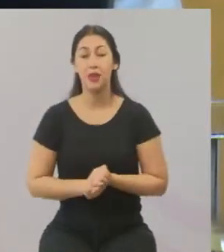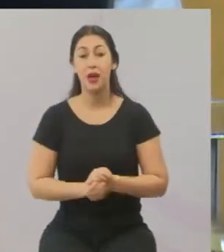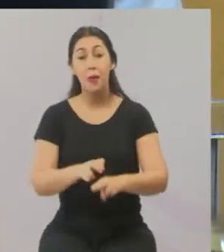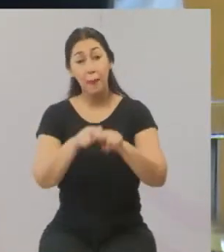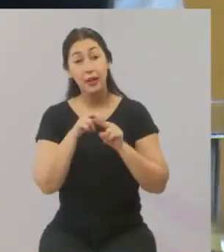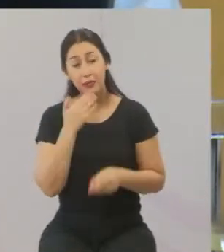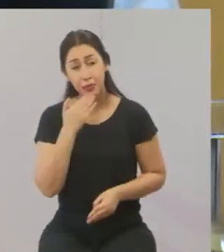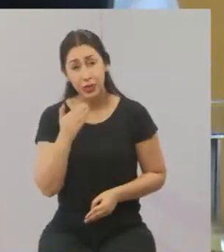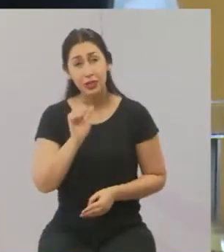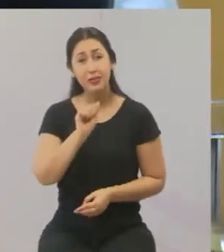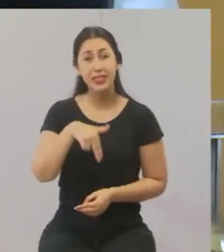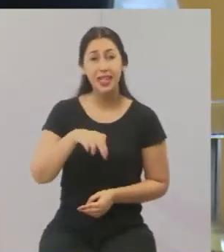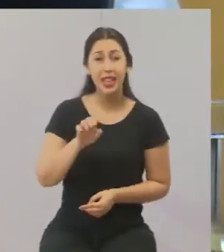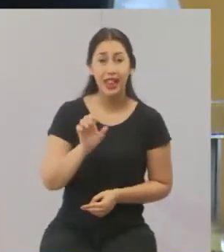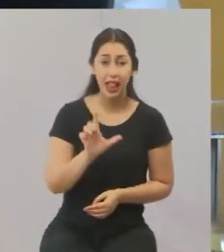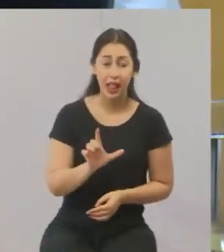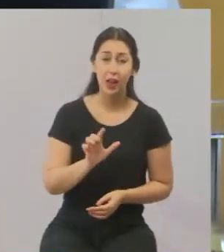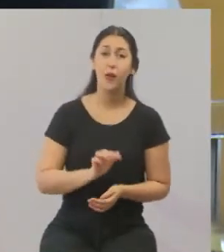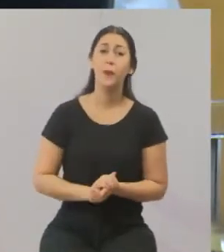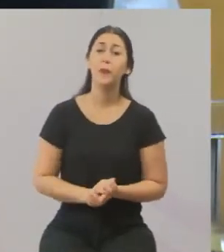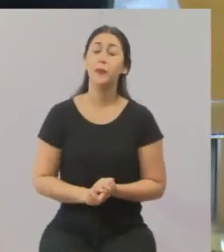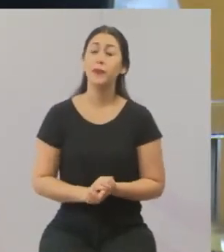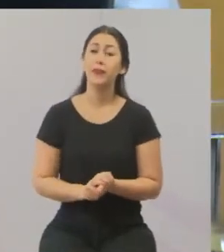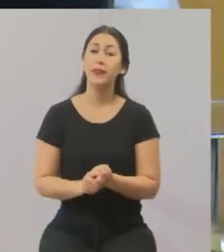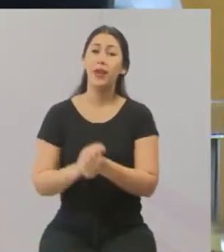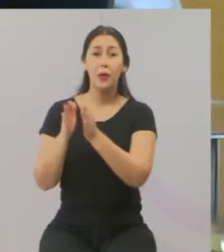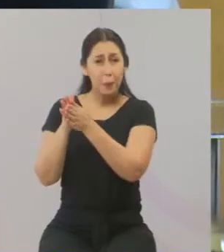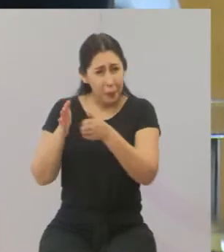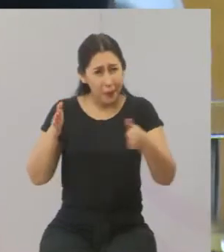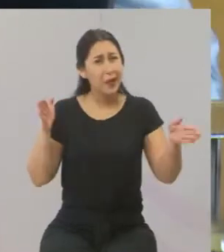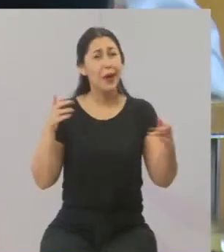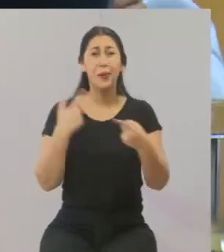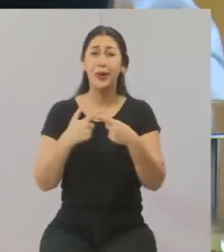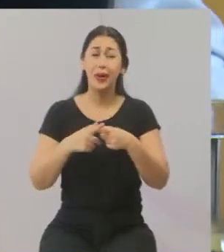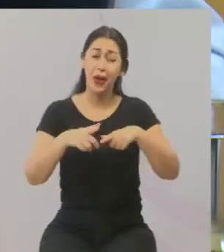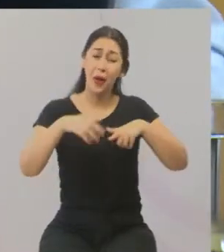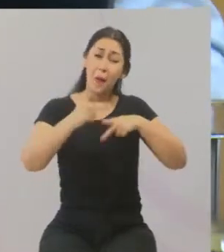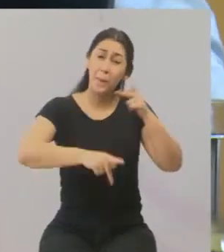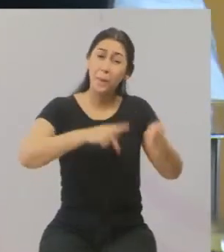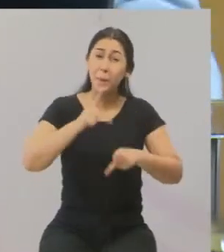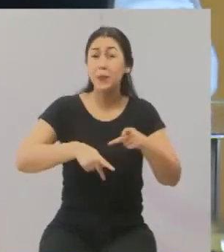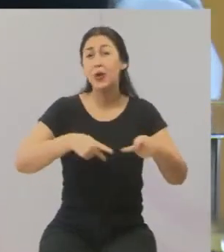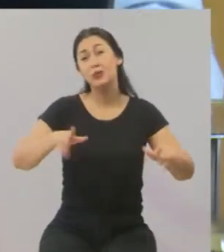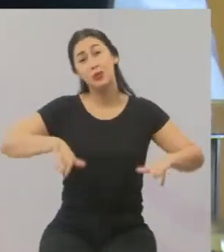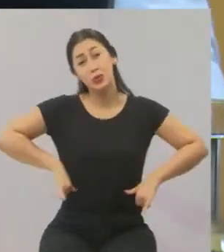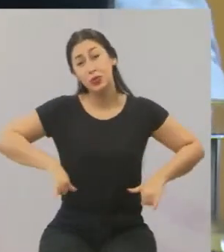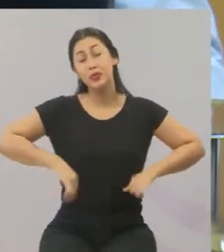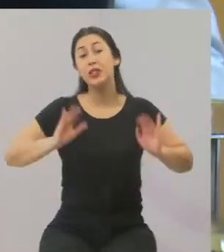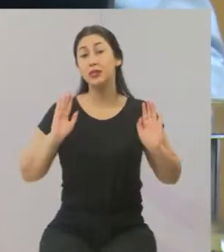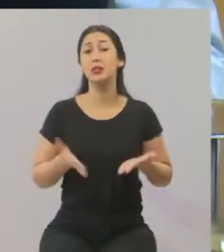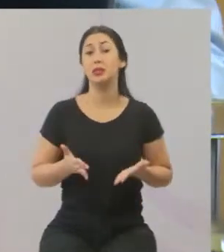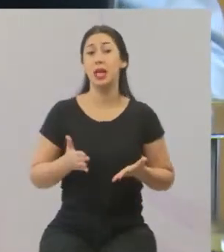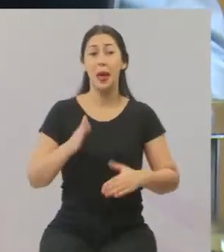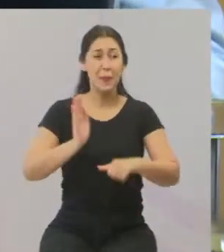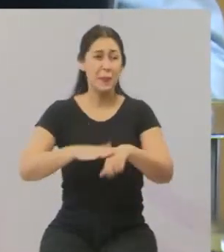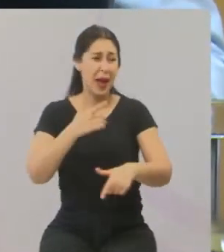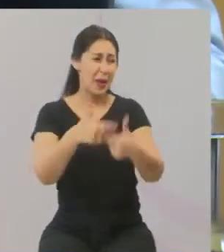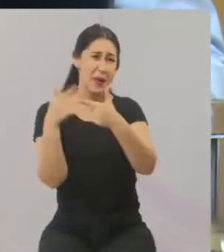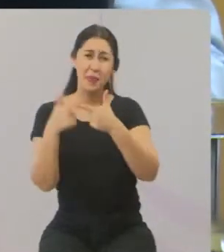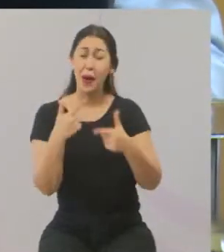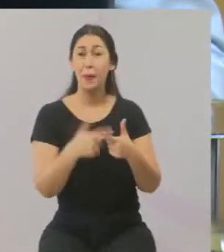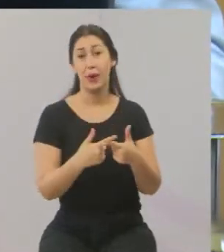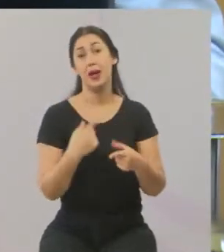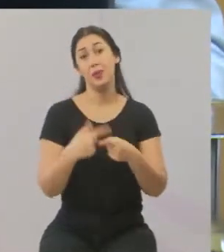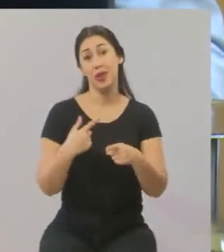prorrogue este prazo para que a população que já tanto sofre com a pandemia não seja afetada por mais esse problema, sendo que ainda padecemos